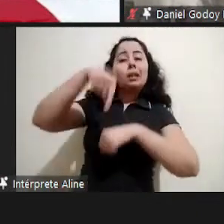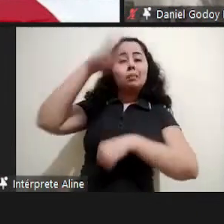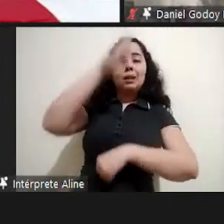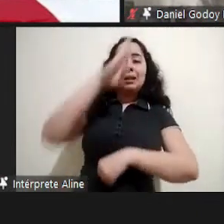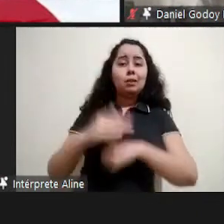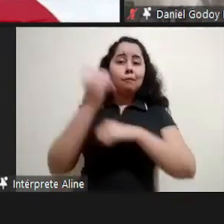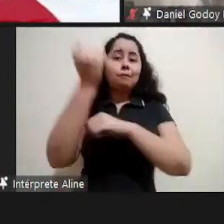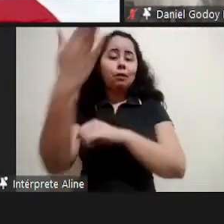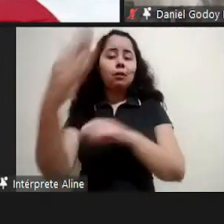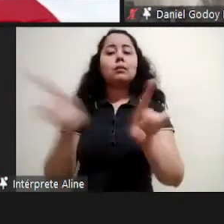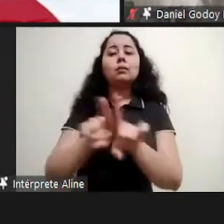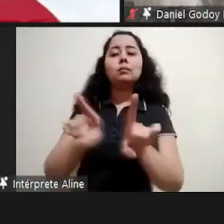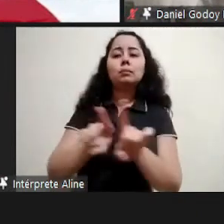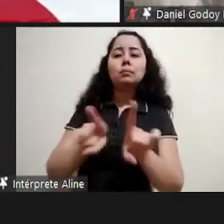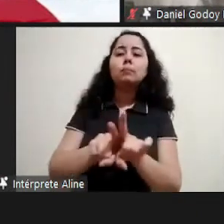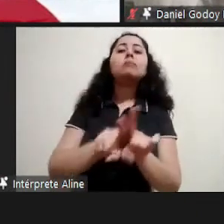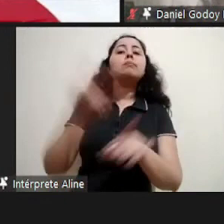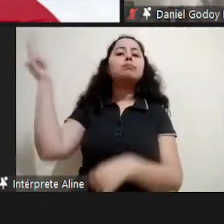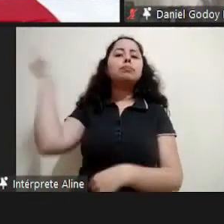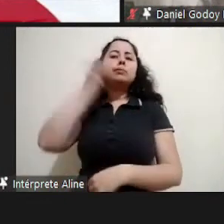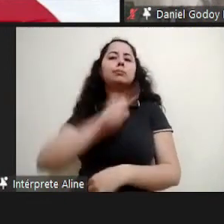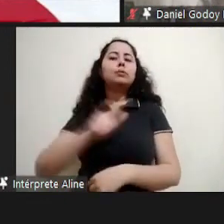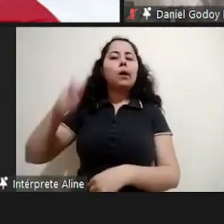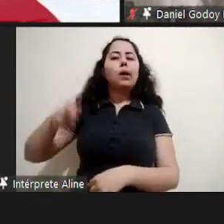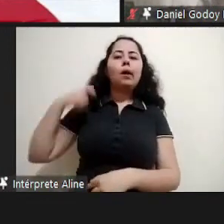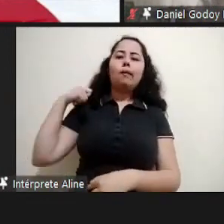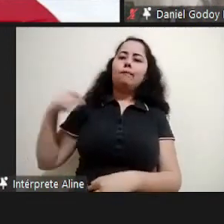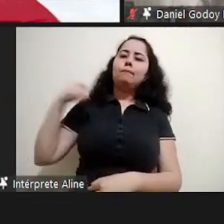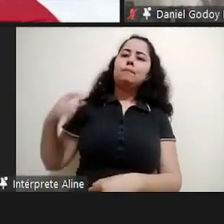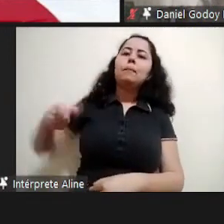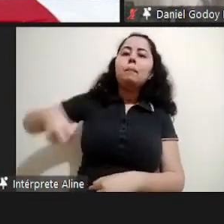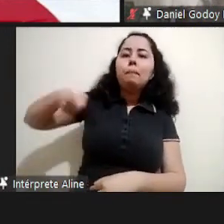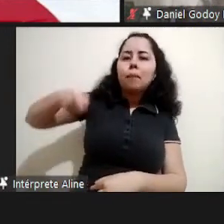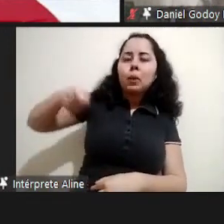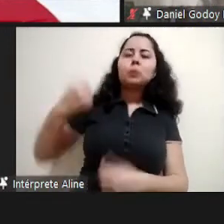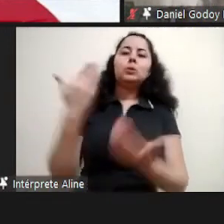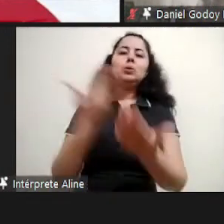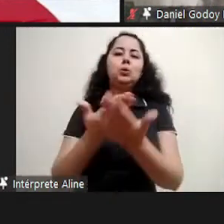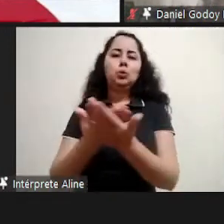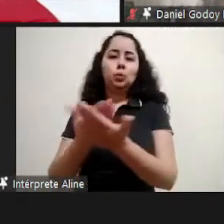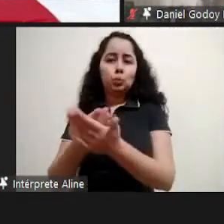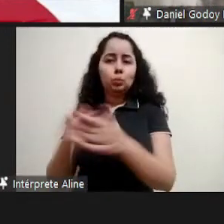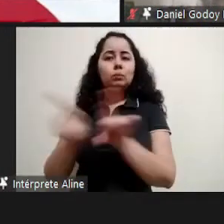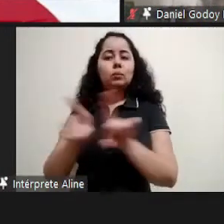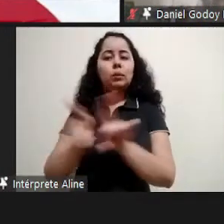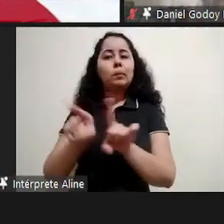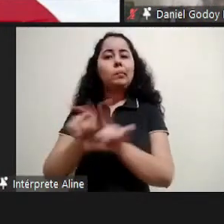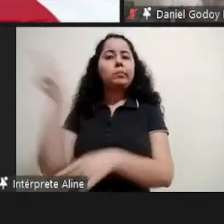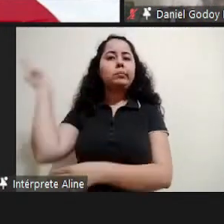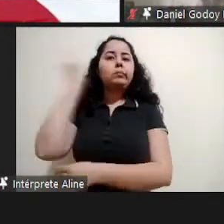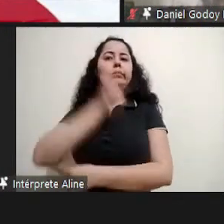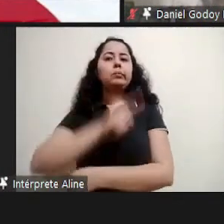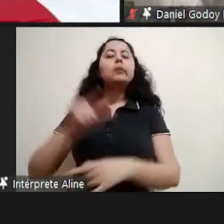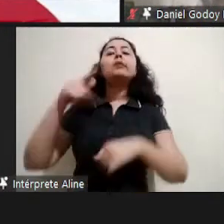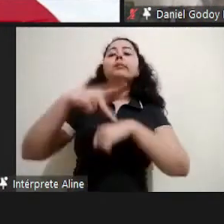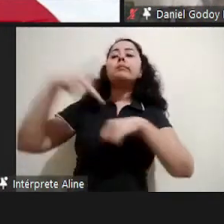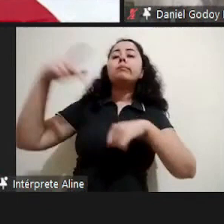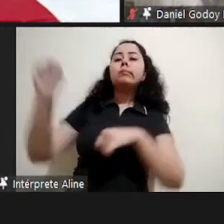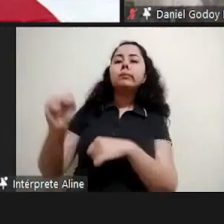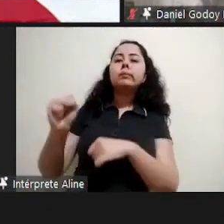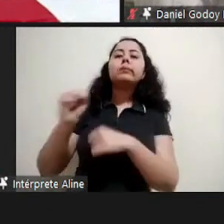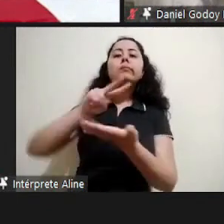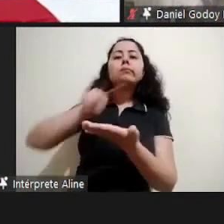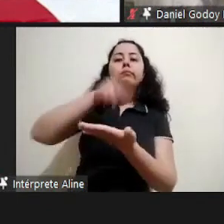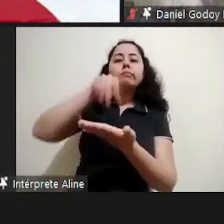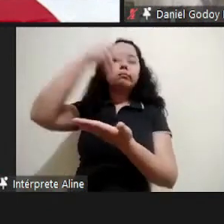com a Bolsa de Estudo pela organização alemã da ADE, para realizar a pós-graduação em Ginástica Artística na Escola Superior